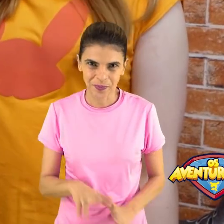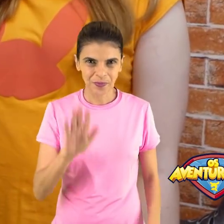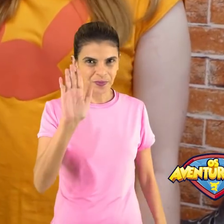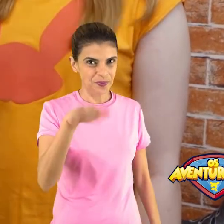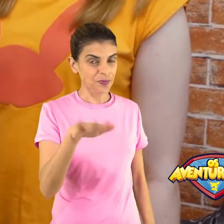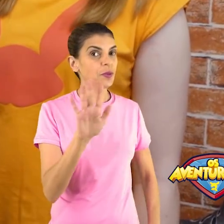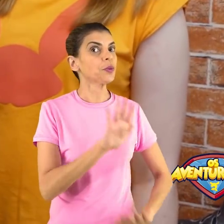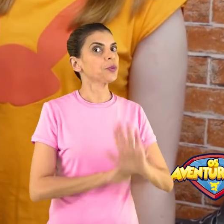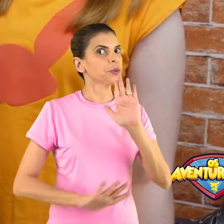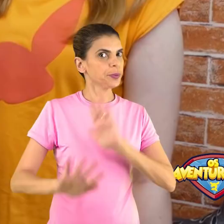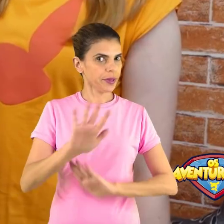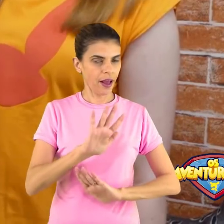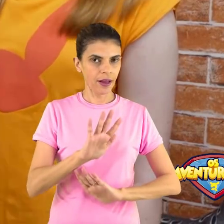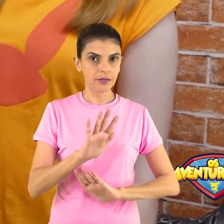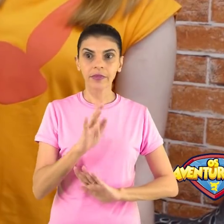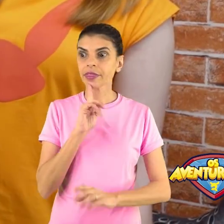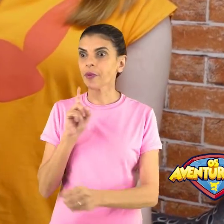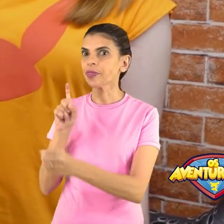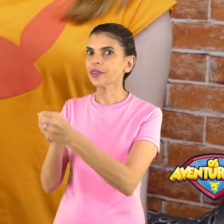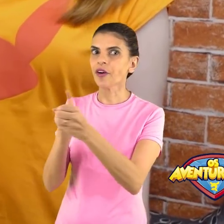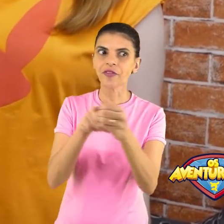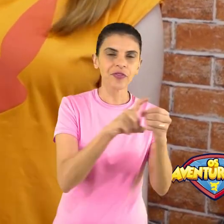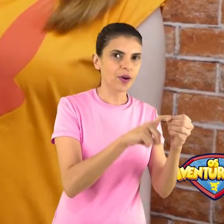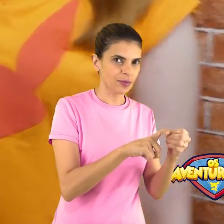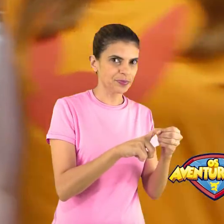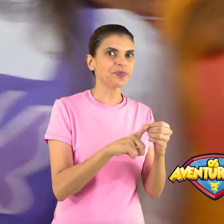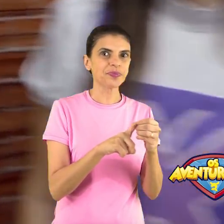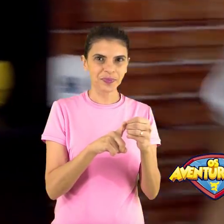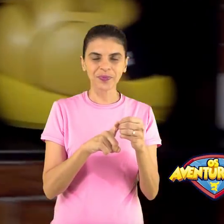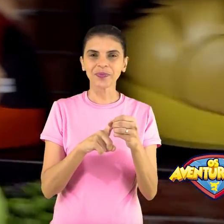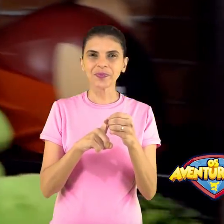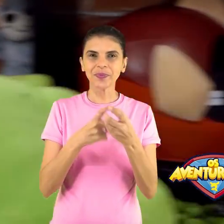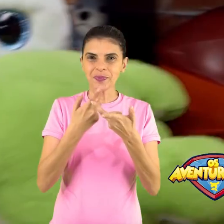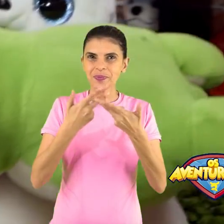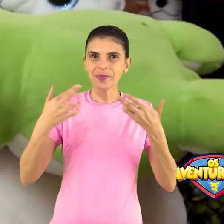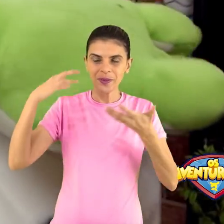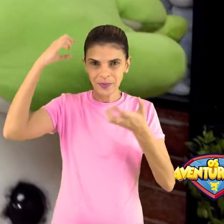Léo, cuidado pra não esquecer de devolver nenhum bicho de pelúcia.